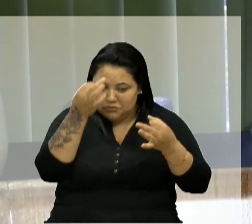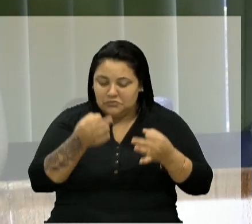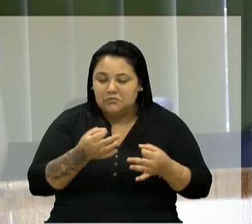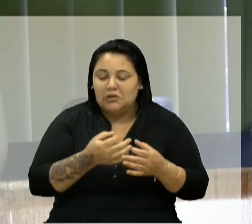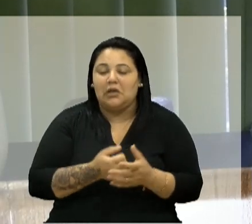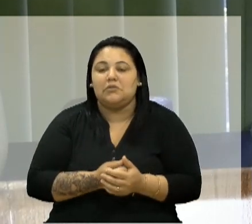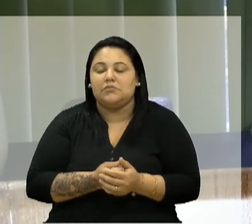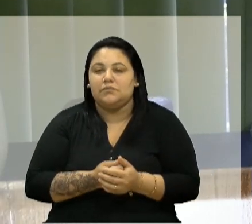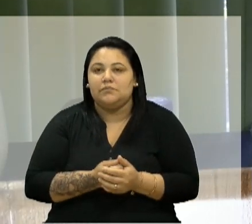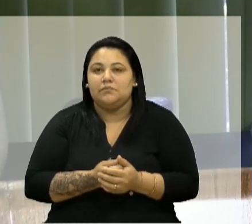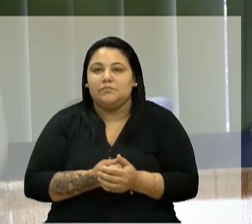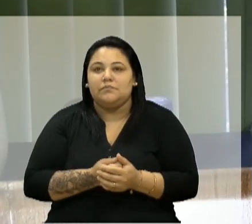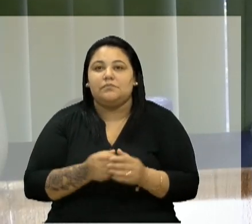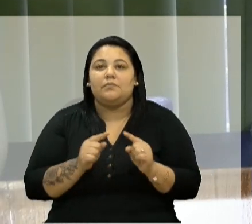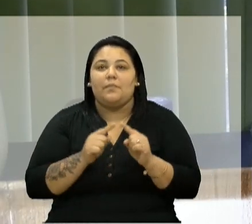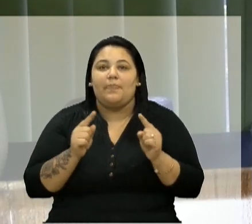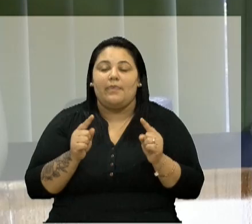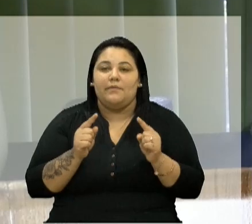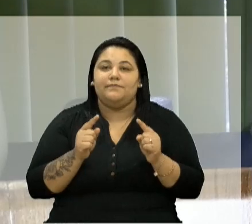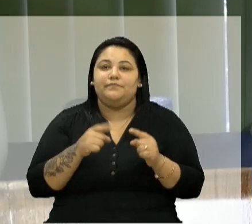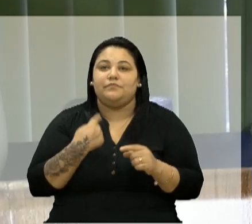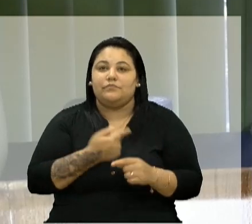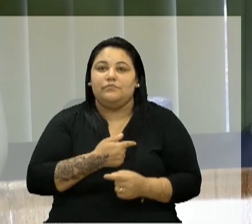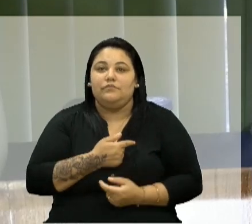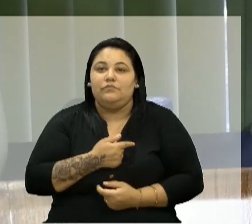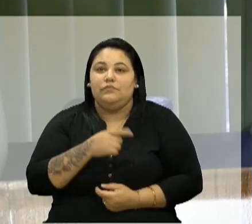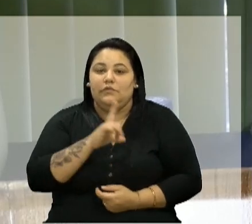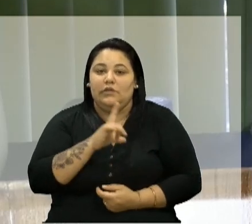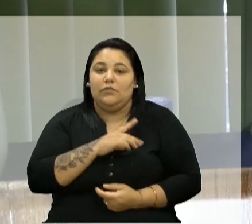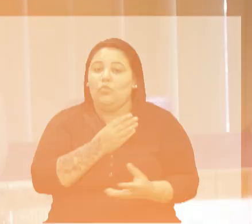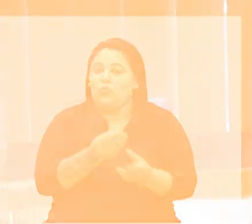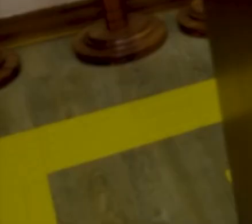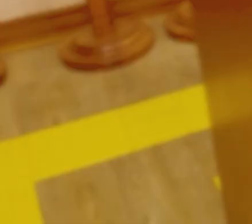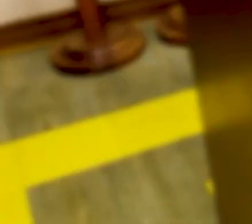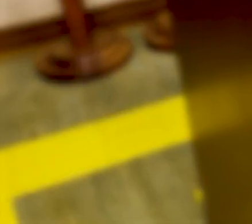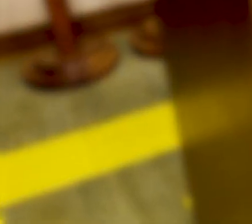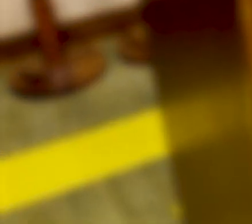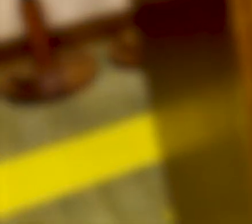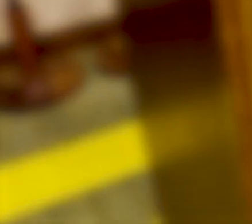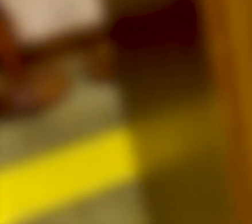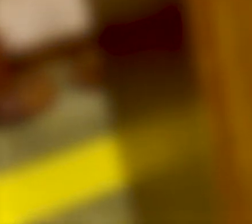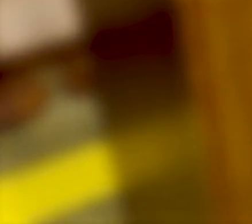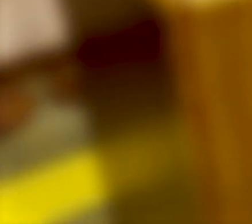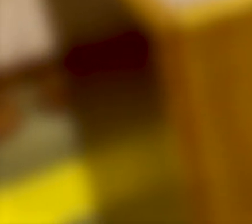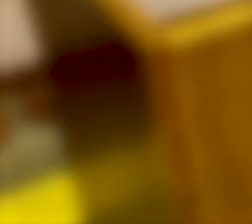enxuto, mas nós temos enormes desafios pela frente.